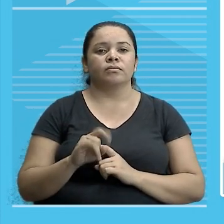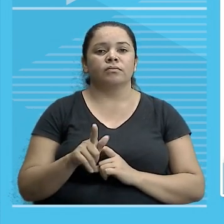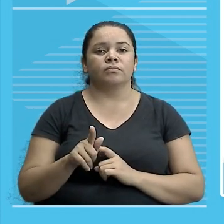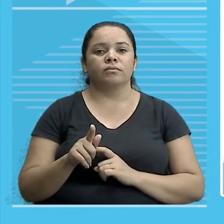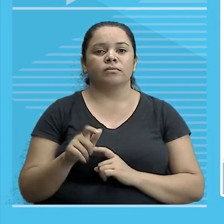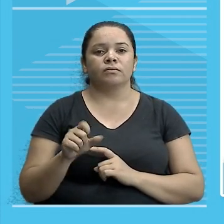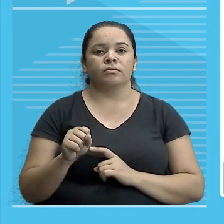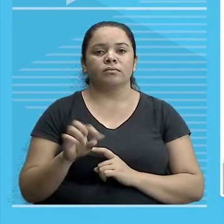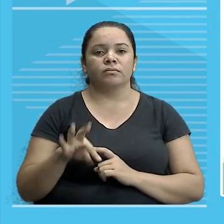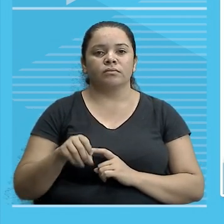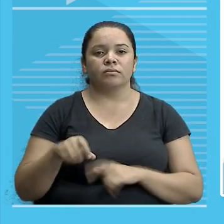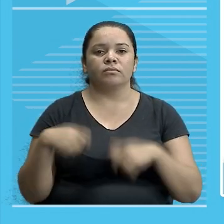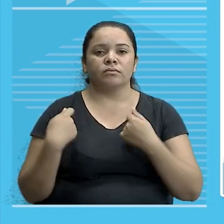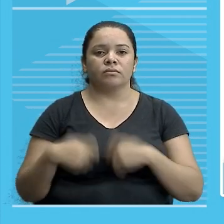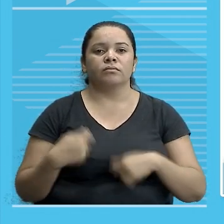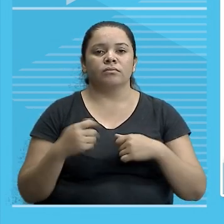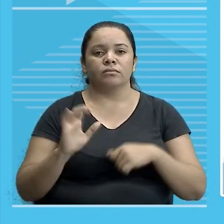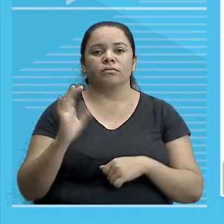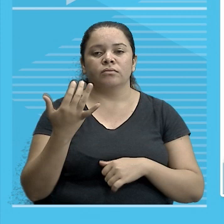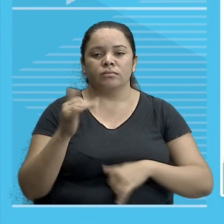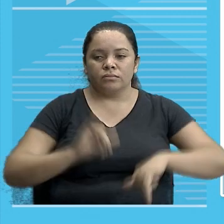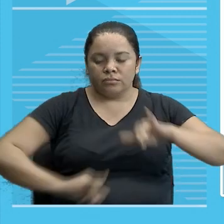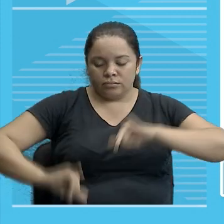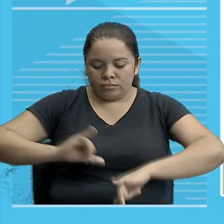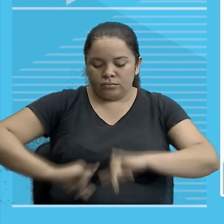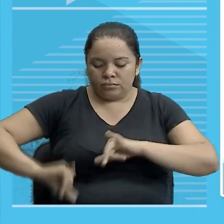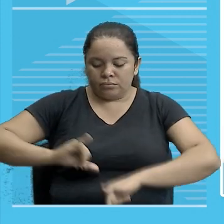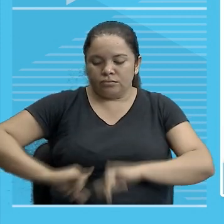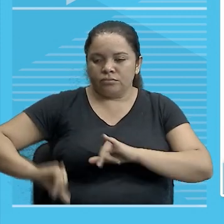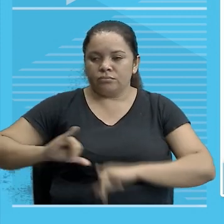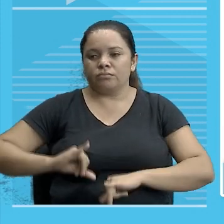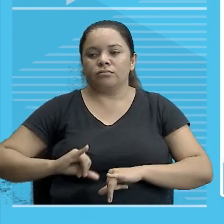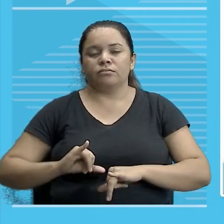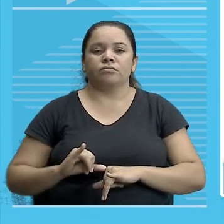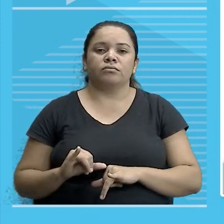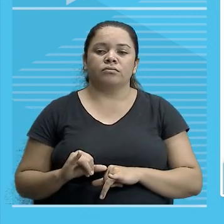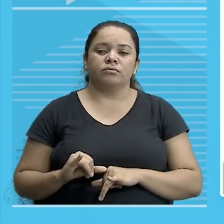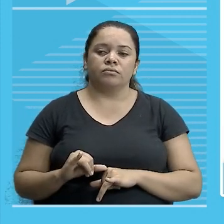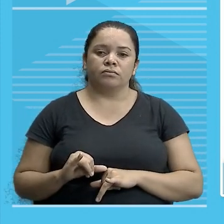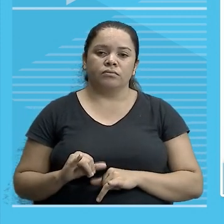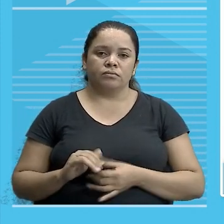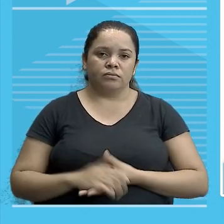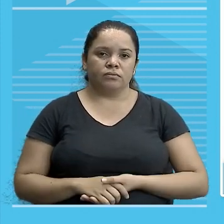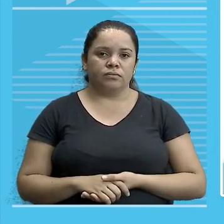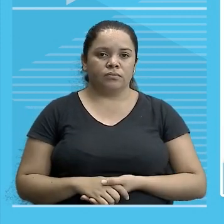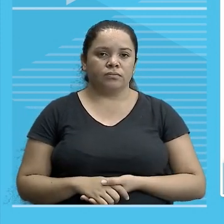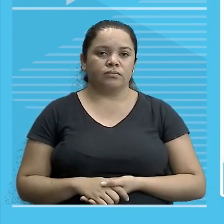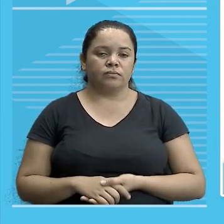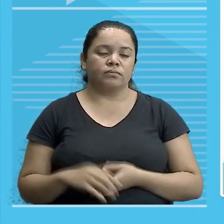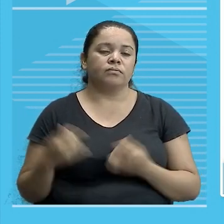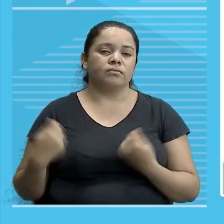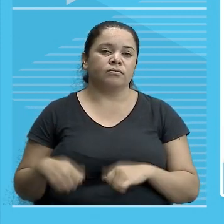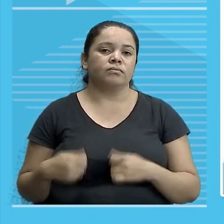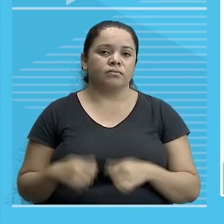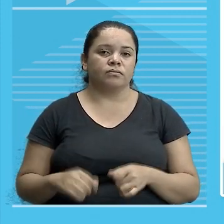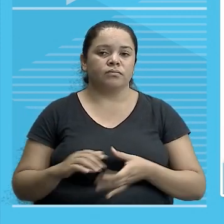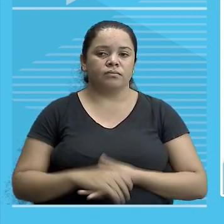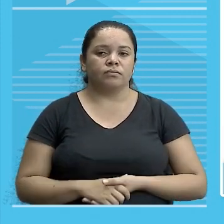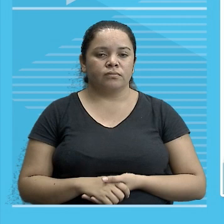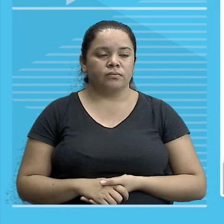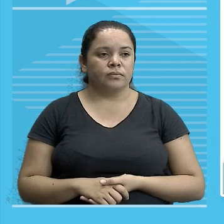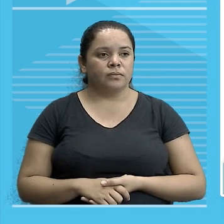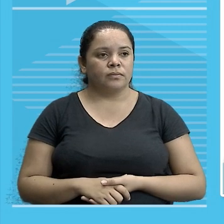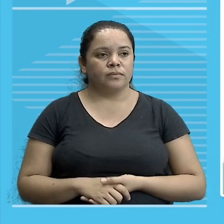tanto físicos quanto quimicamente. Enquanto eles não forem quebrados, não tem como isso acontecer. Então, por